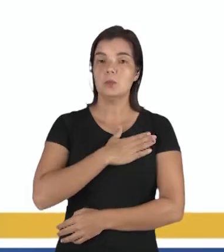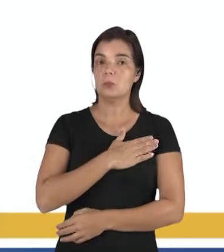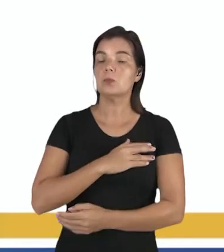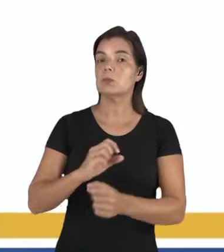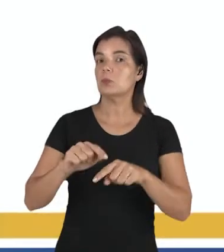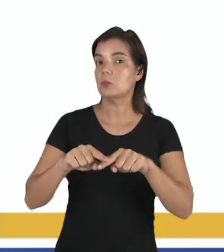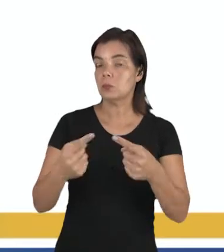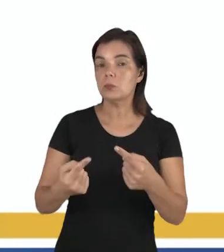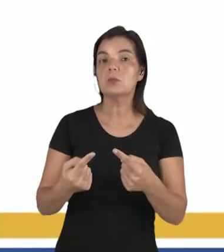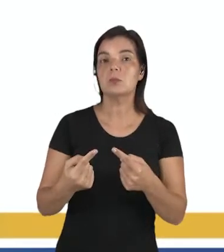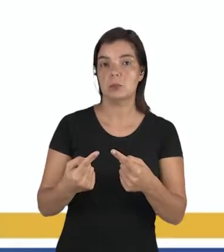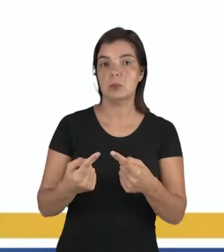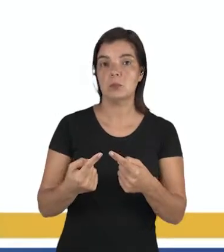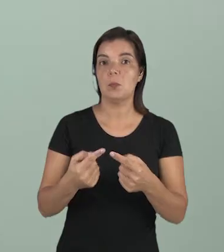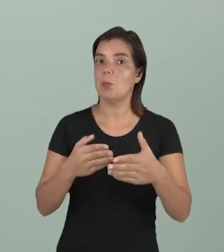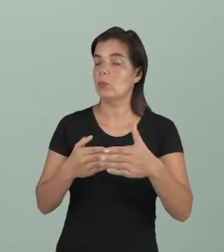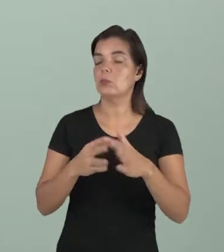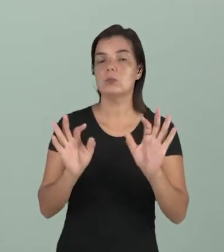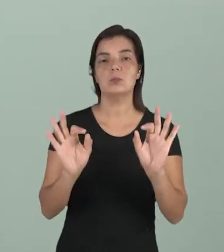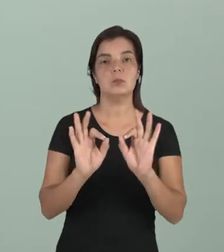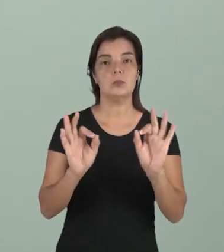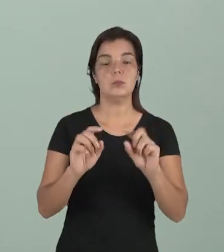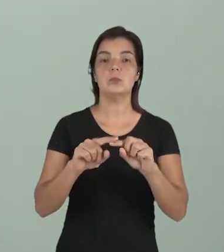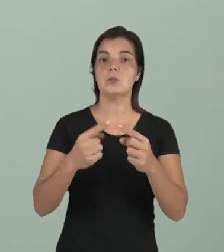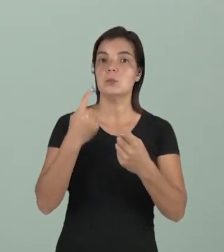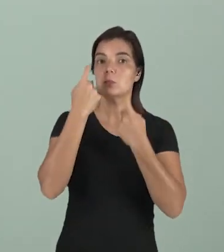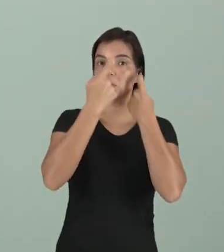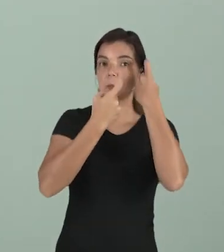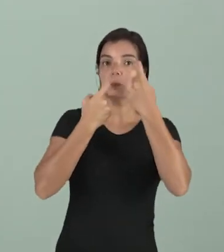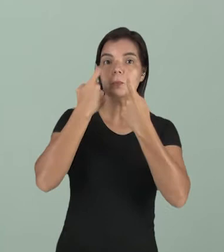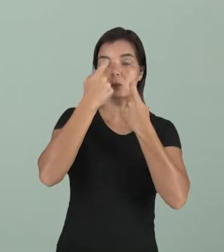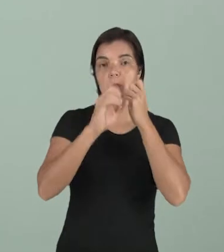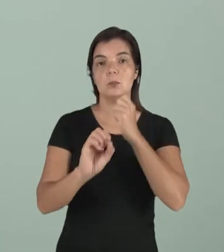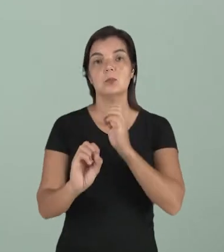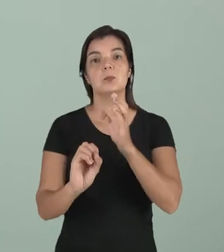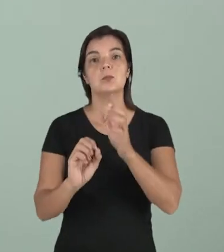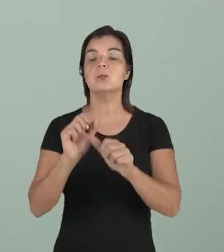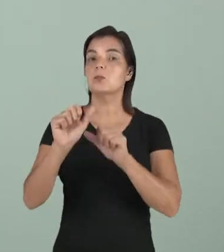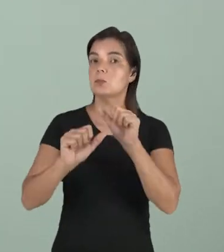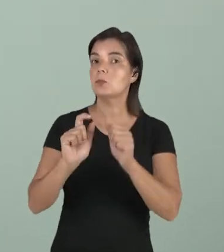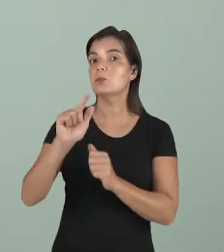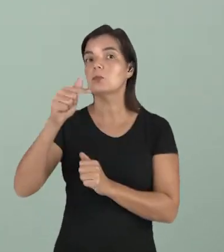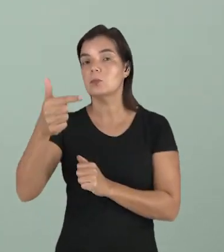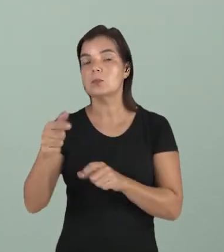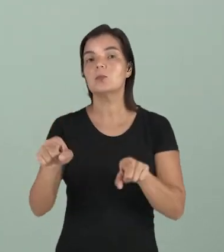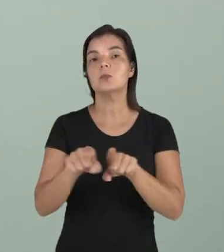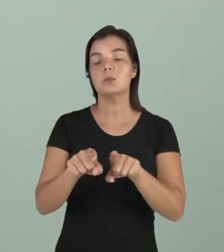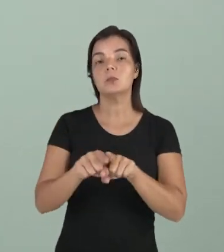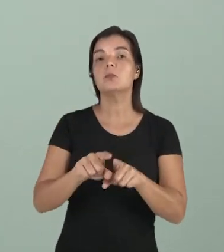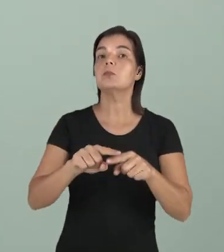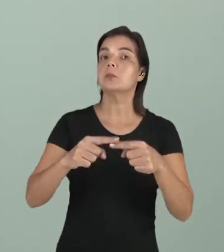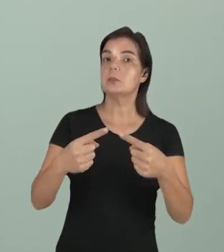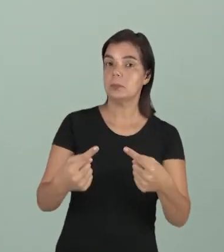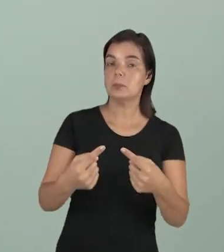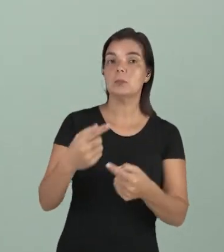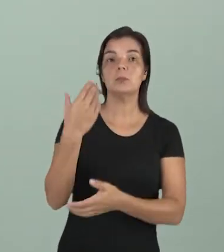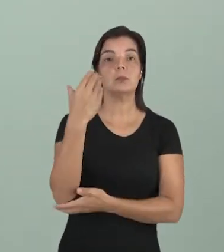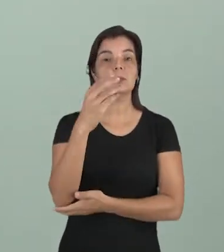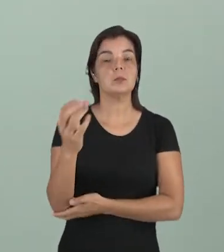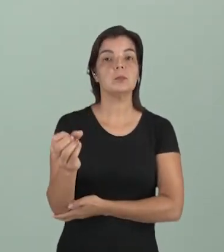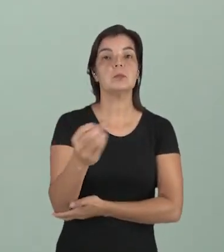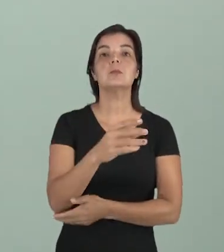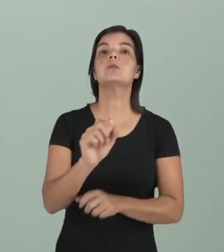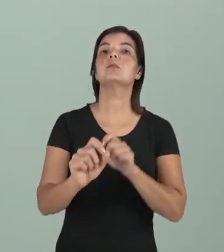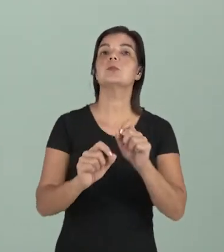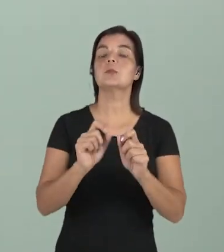não necessariamente interferir em ter a preocupação de recriá-la a serviço da humanidade, que isso é moderno, e a ciência